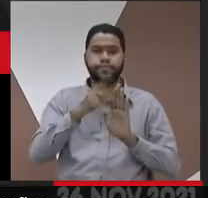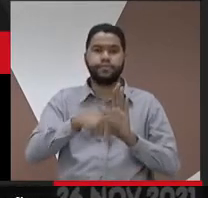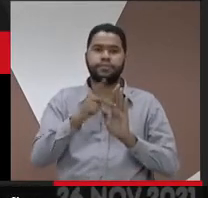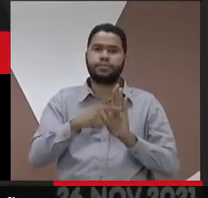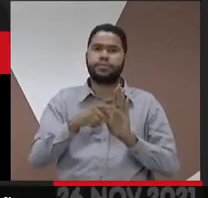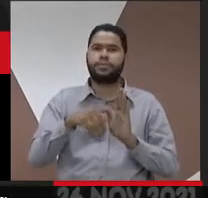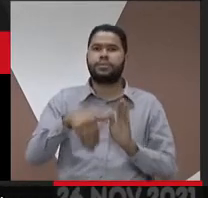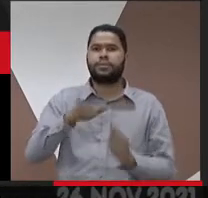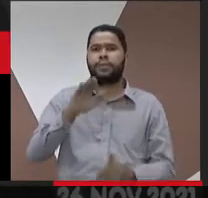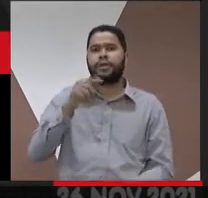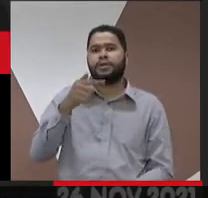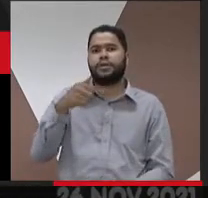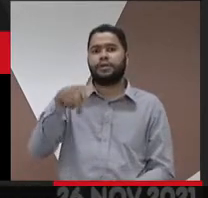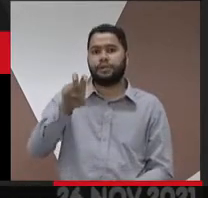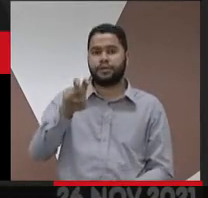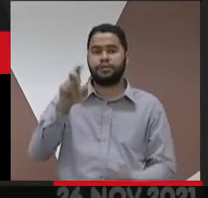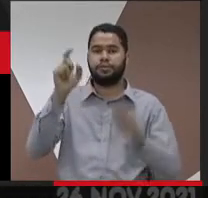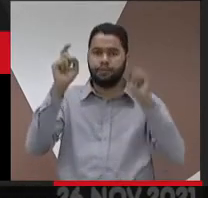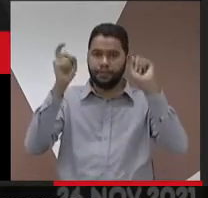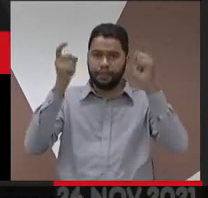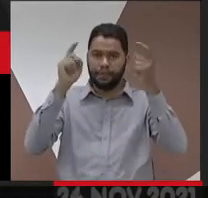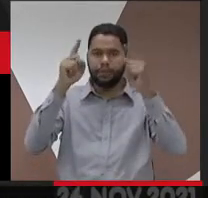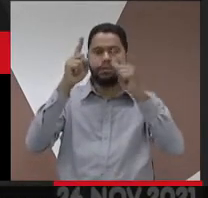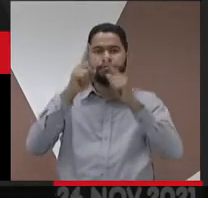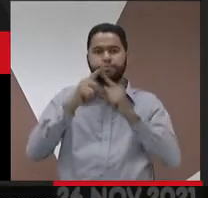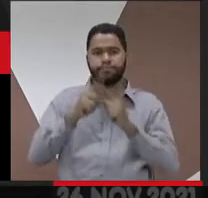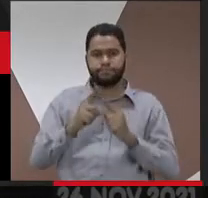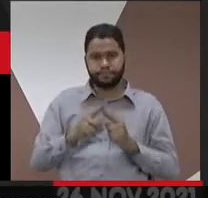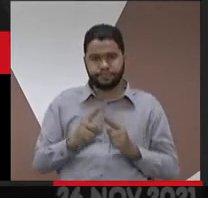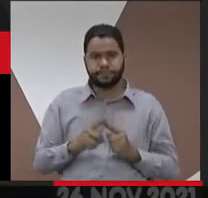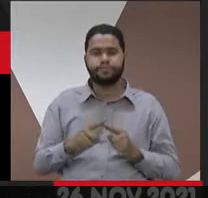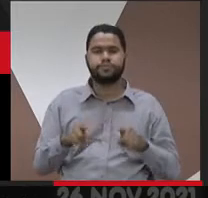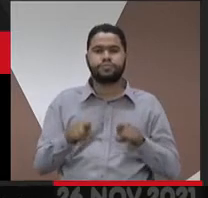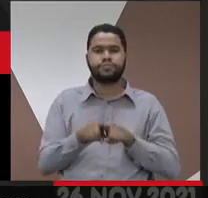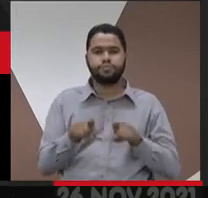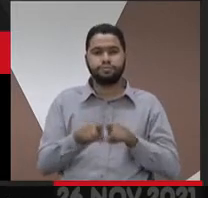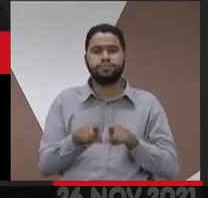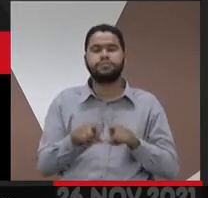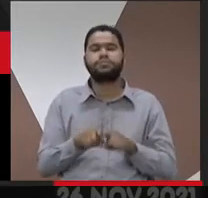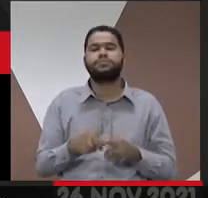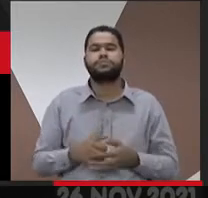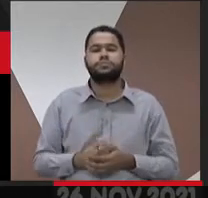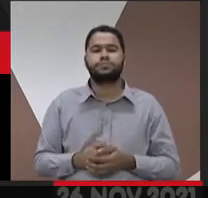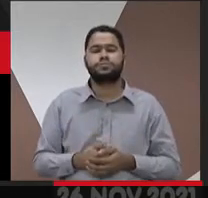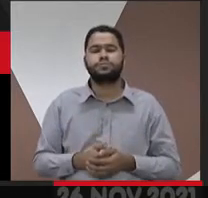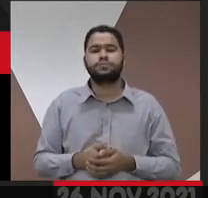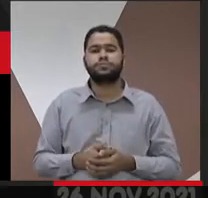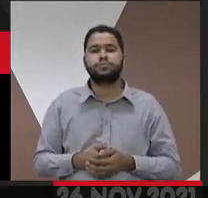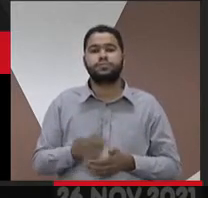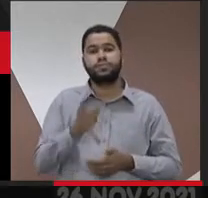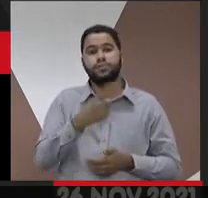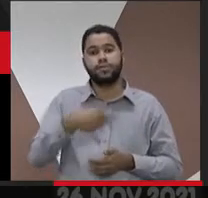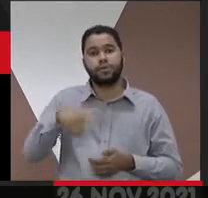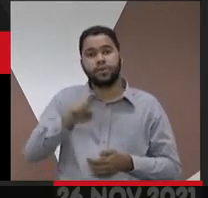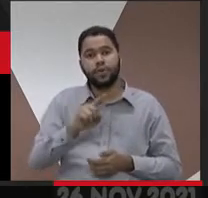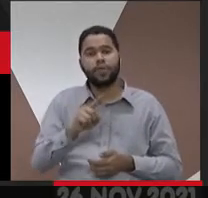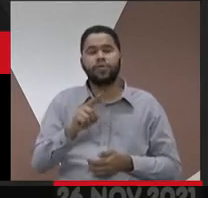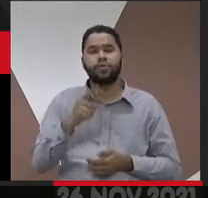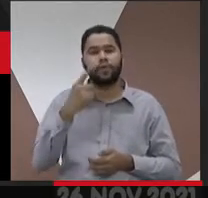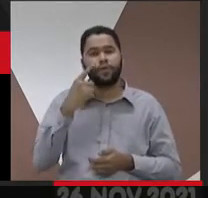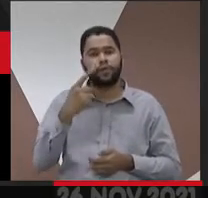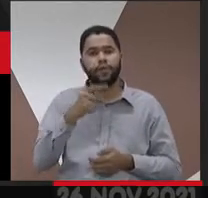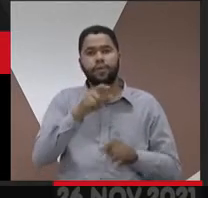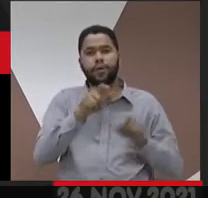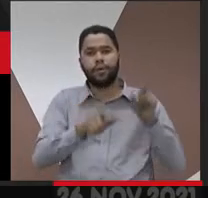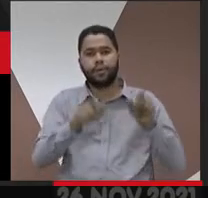de 75 reuniões técnicas realizadas ou por mim ou pela minha equipe, né? Em que nós ouvimos as